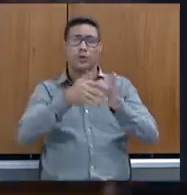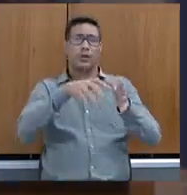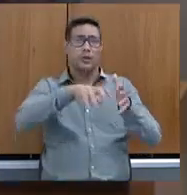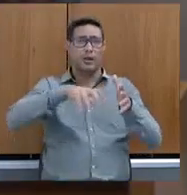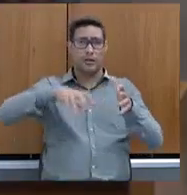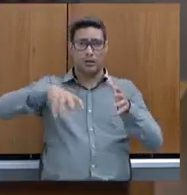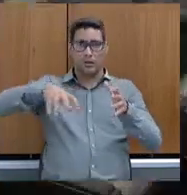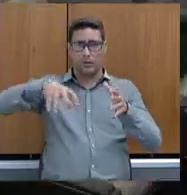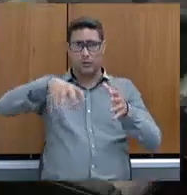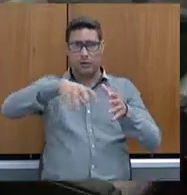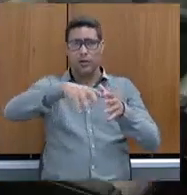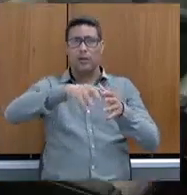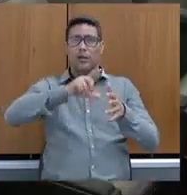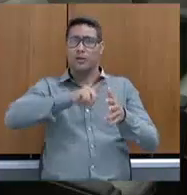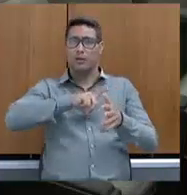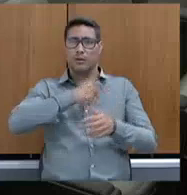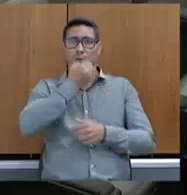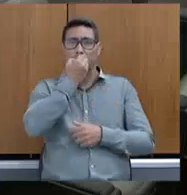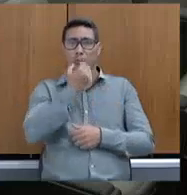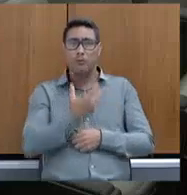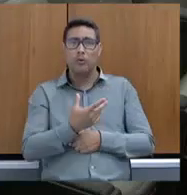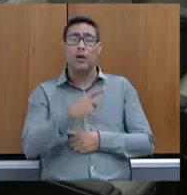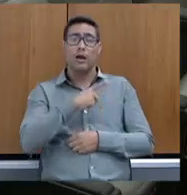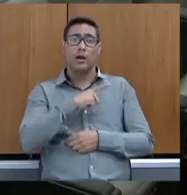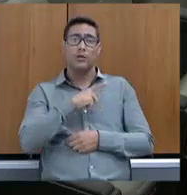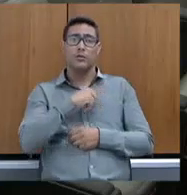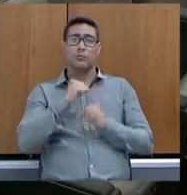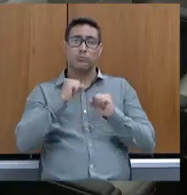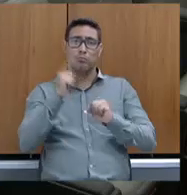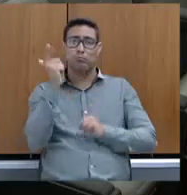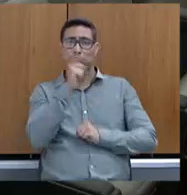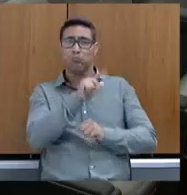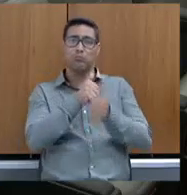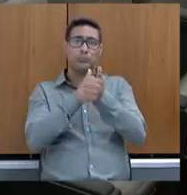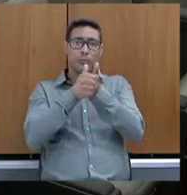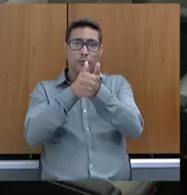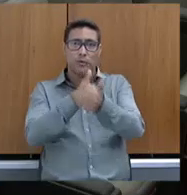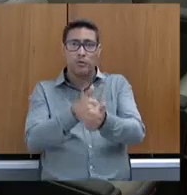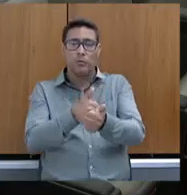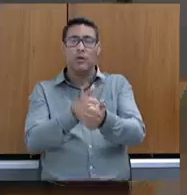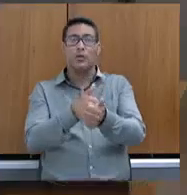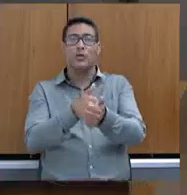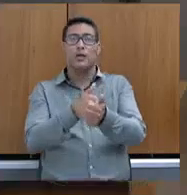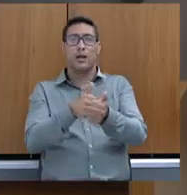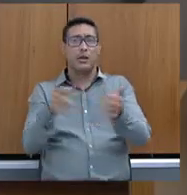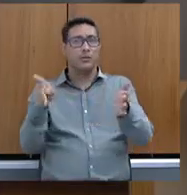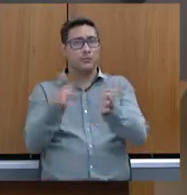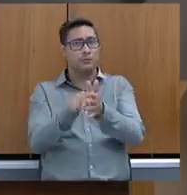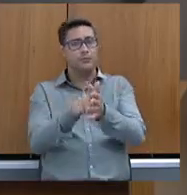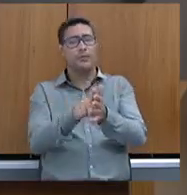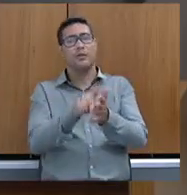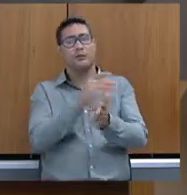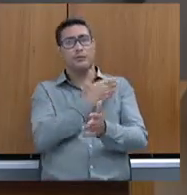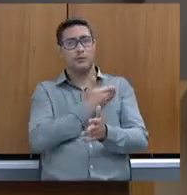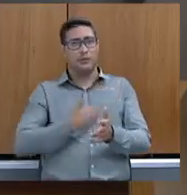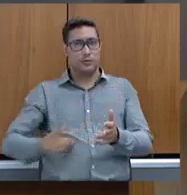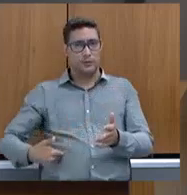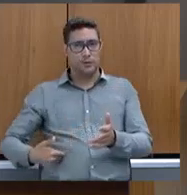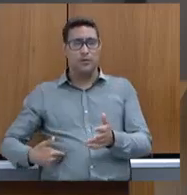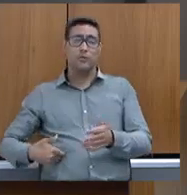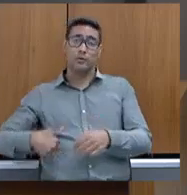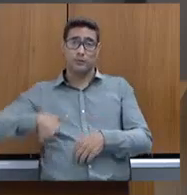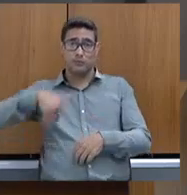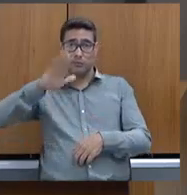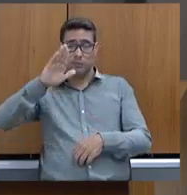tá sendo como tá sendo bom a gente poder acompanhar e fazer parte desse governo né Unidas que com a